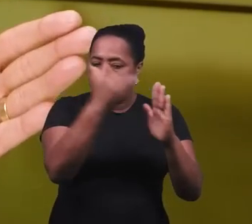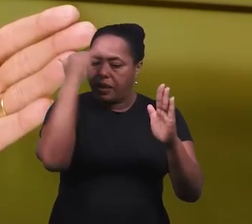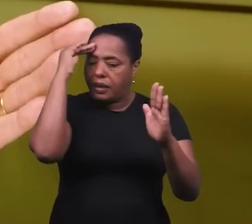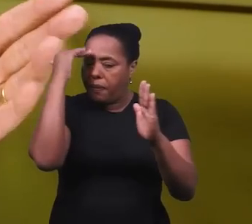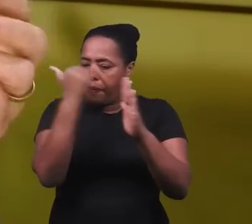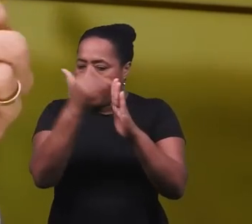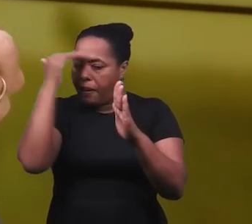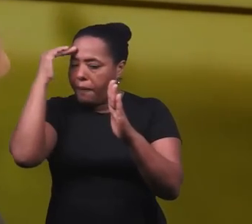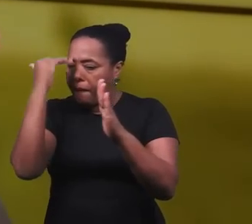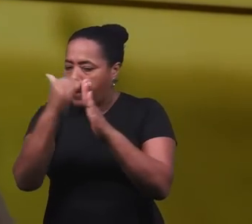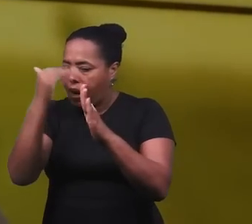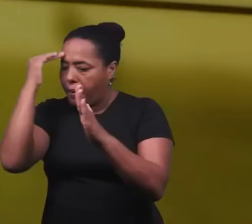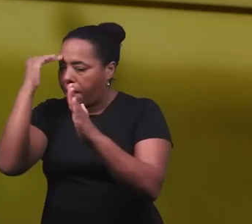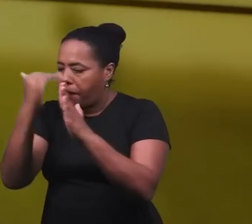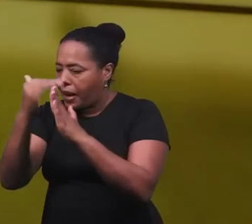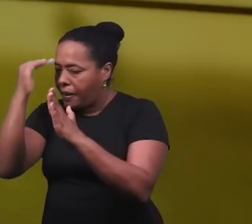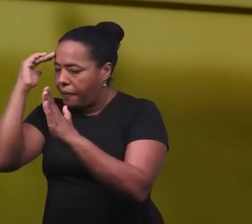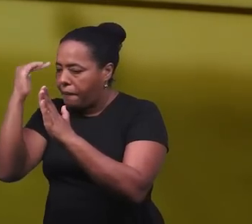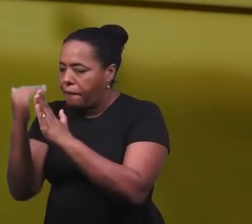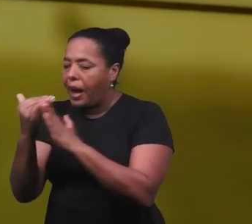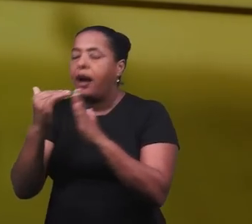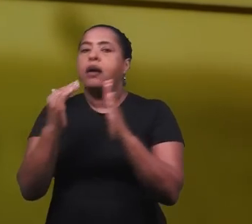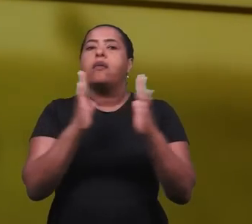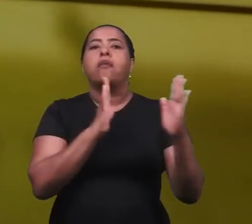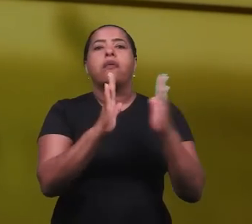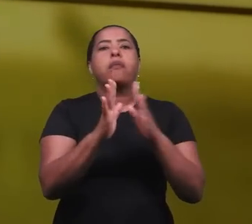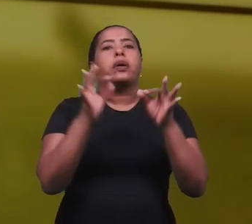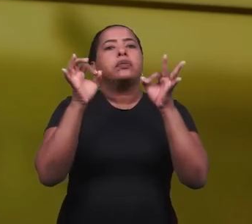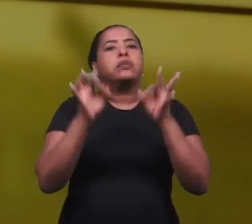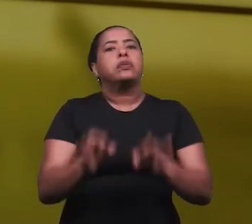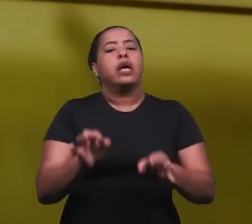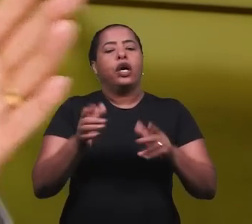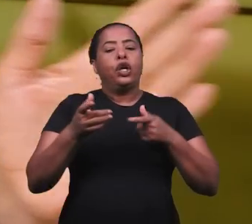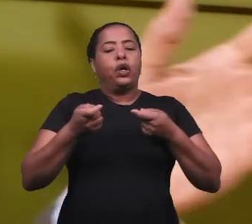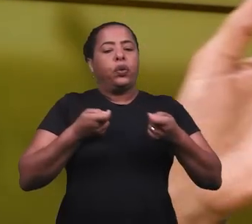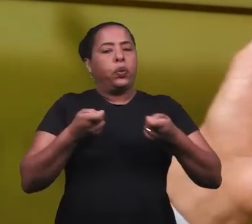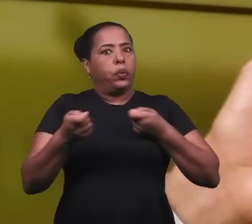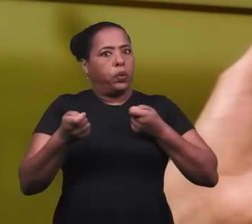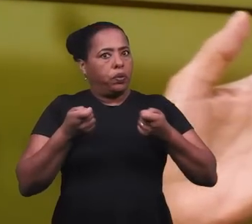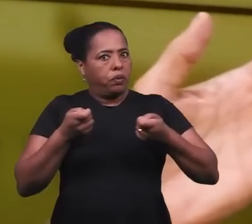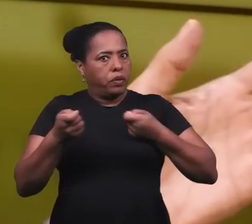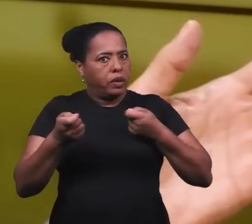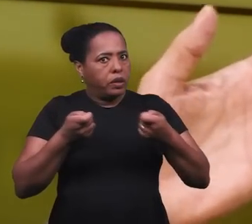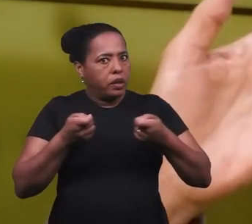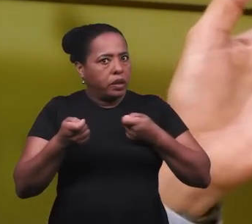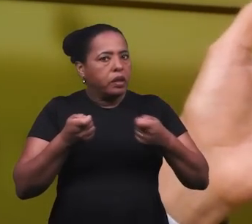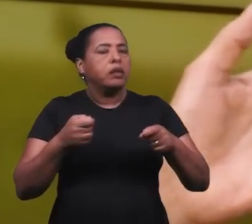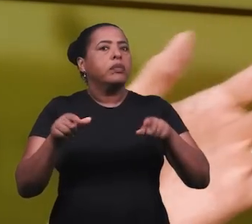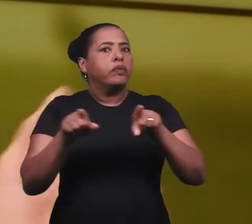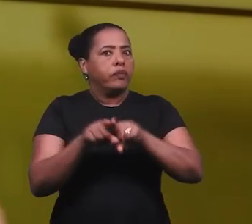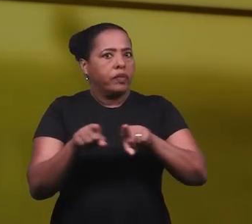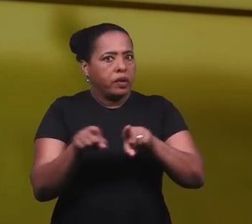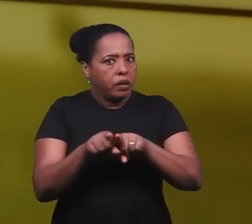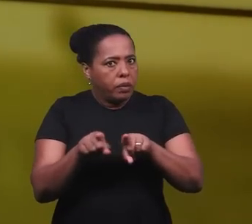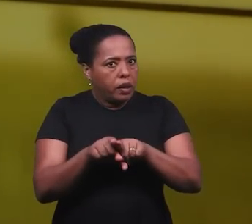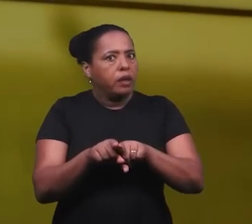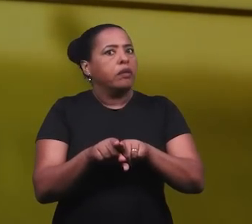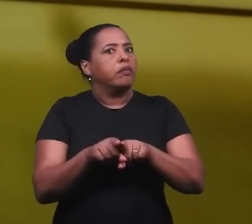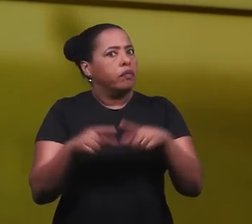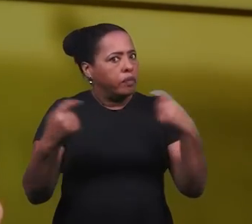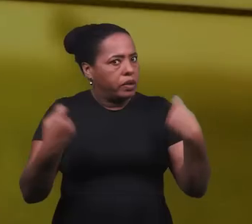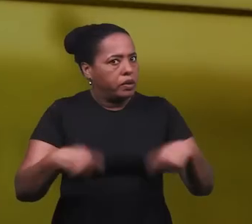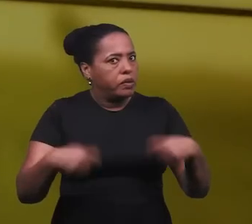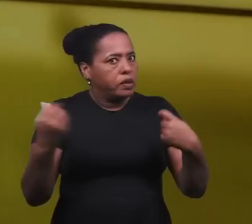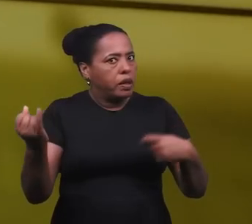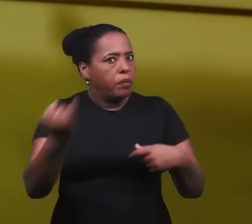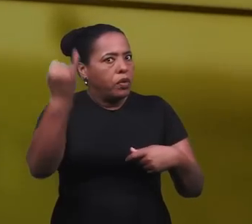ao tempo, ou seja, nós temos que fazer todas as coisas no tempo certo e principalmente com equilíbrio, como o pastor Guilherme falou,